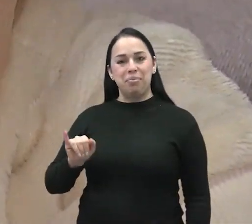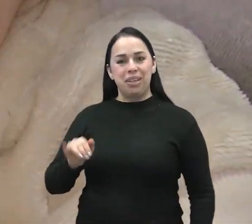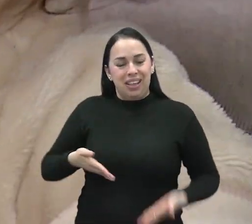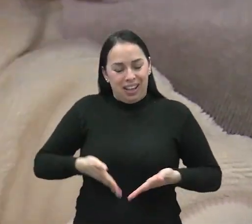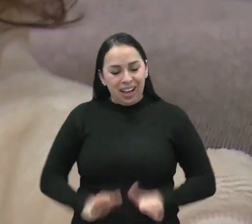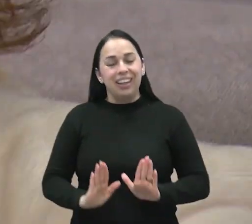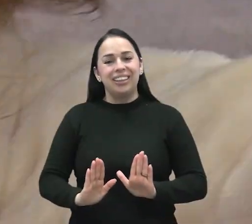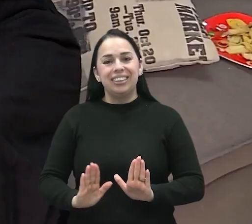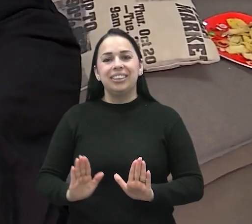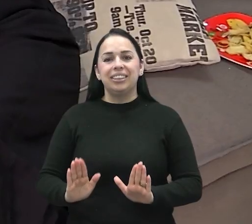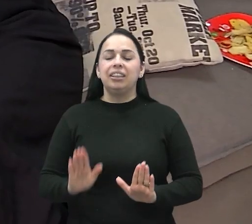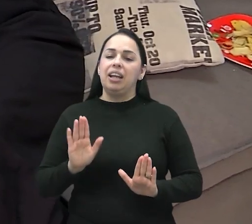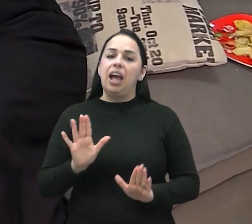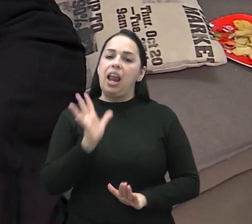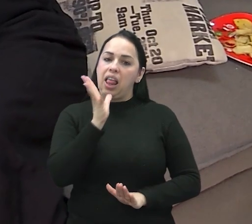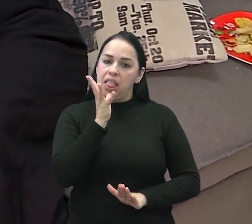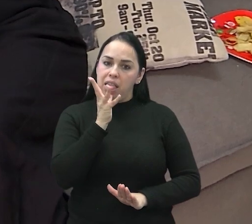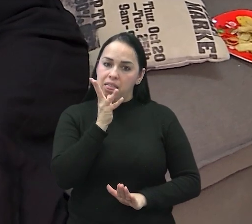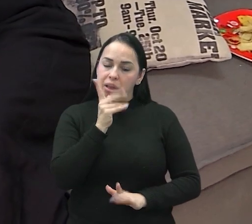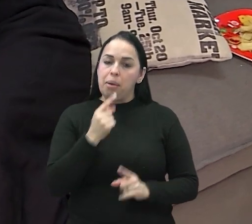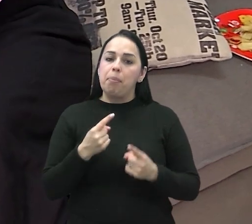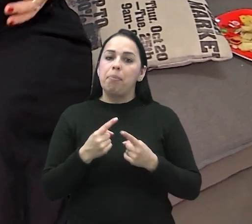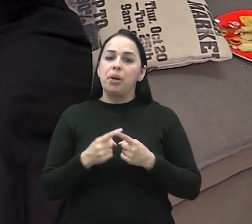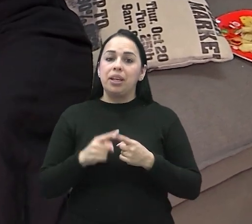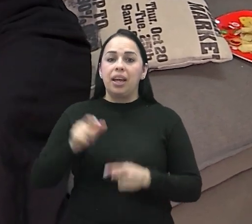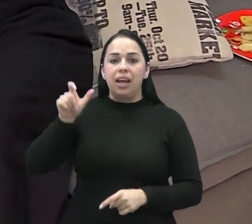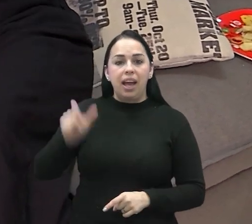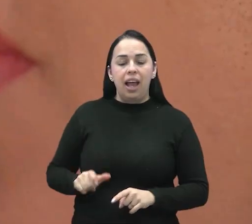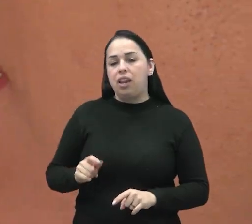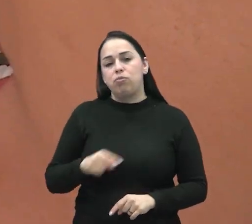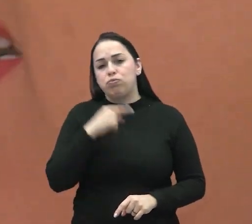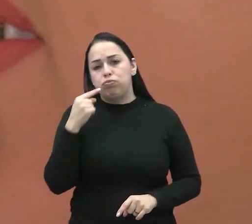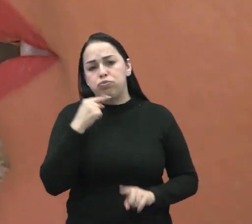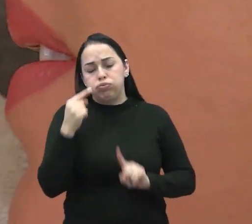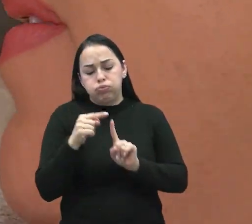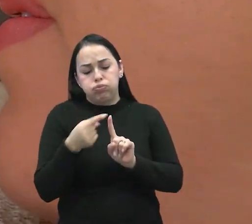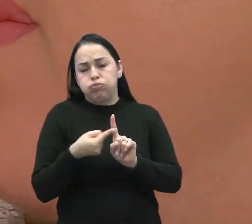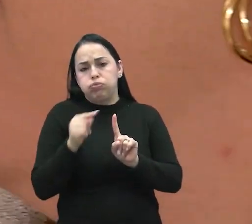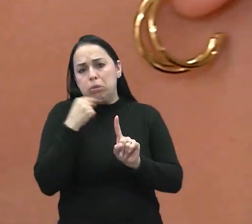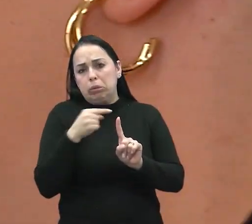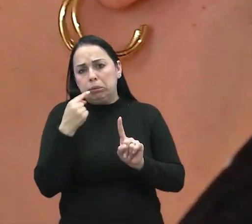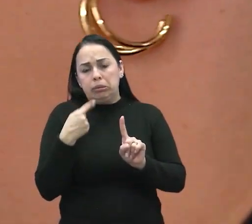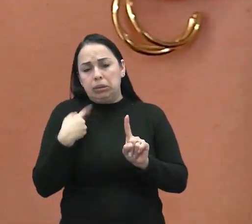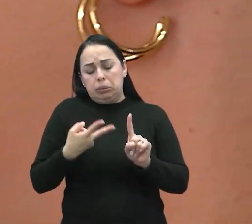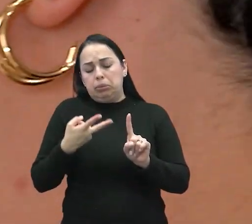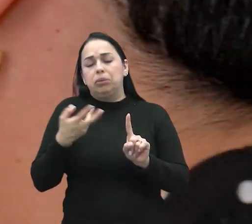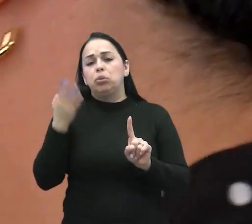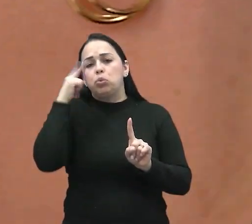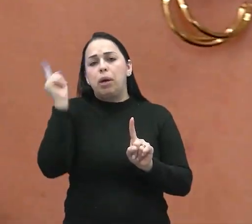com a vinda da Gabi. A gravidez foi tardia por conta de uma condição chamada infertilidade sem